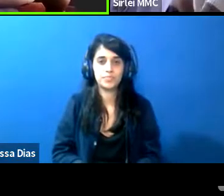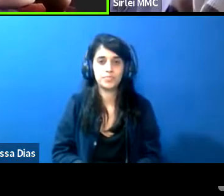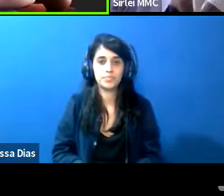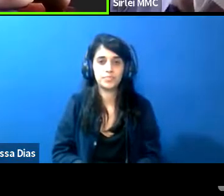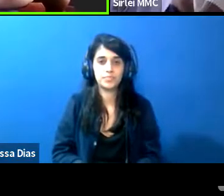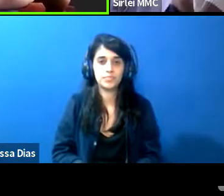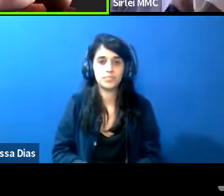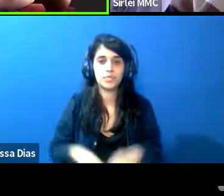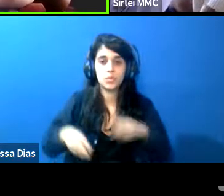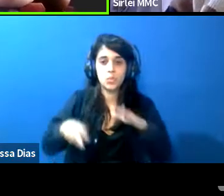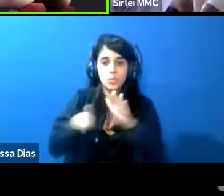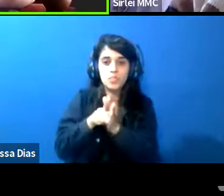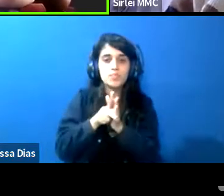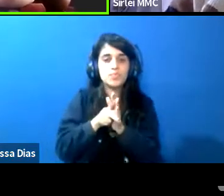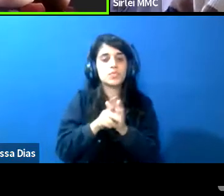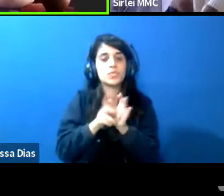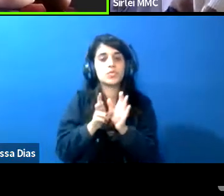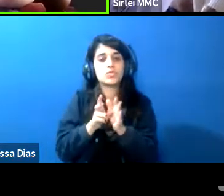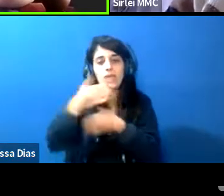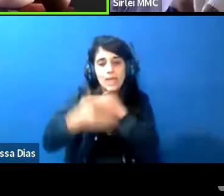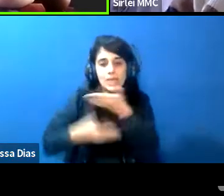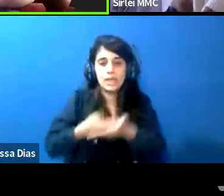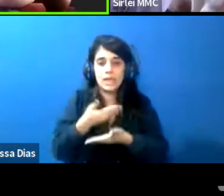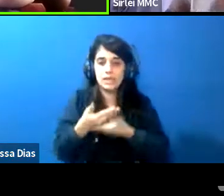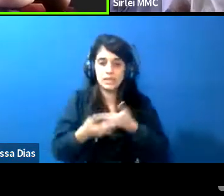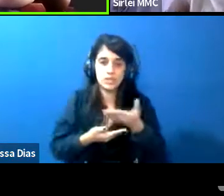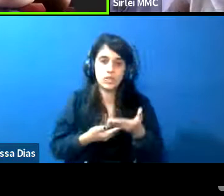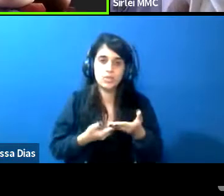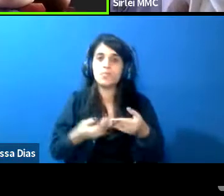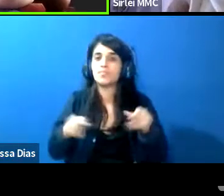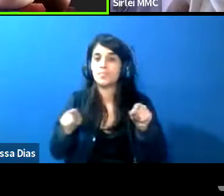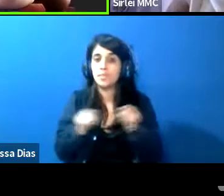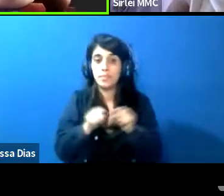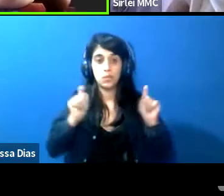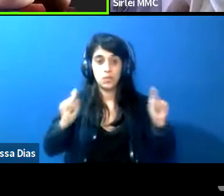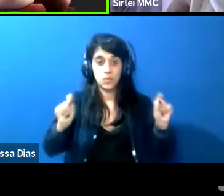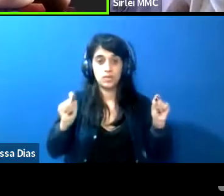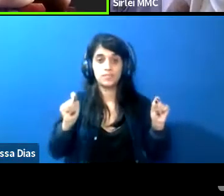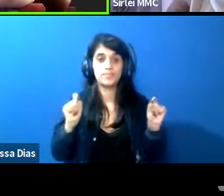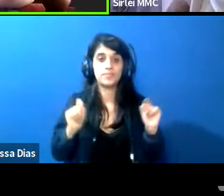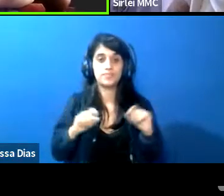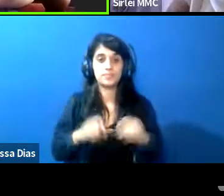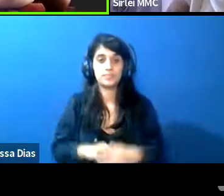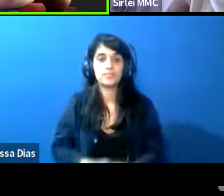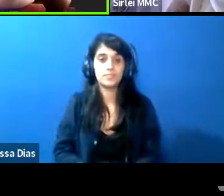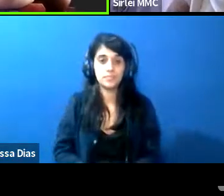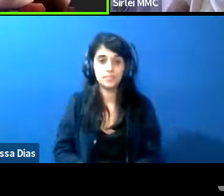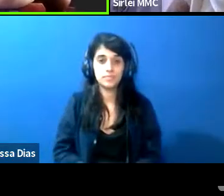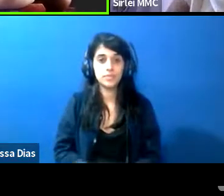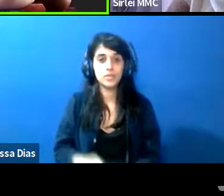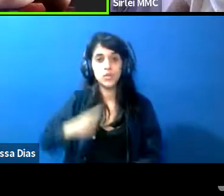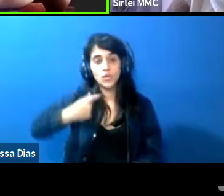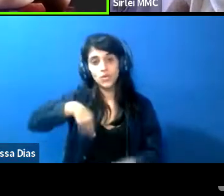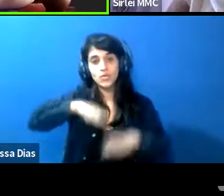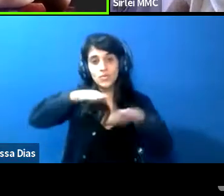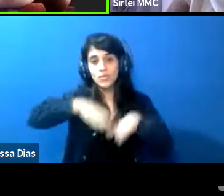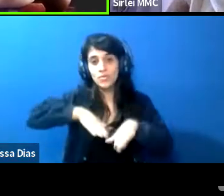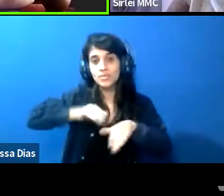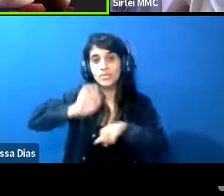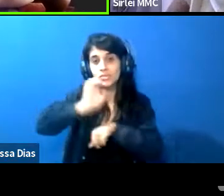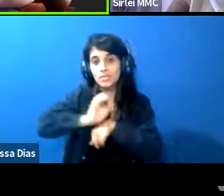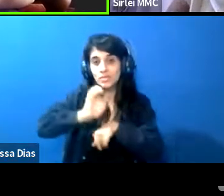do movimento, nos coletivos e também, assim, podemos dizer que nós, enquanto movimento do Estado,